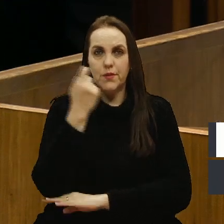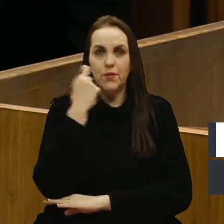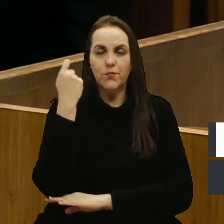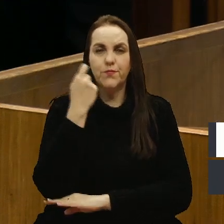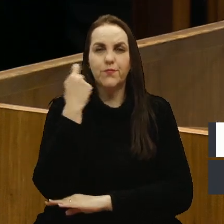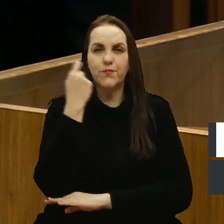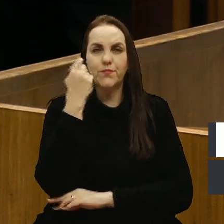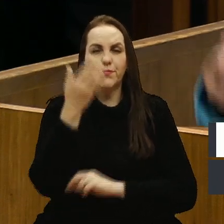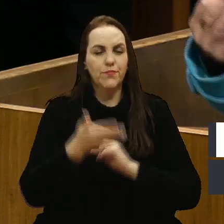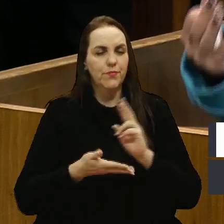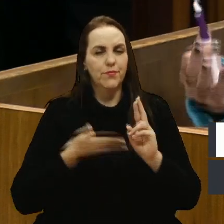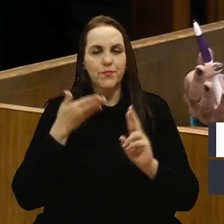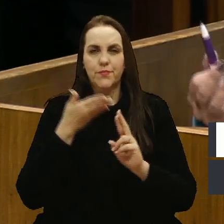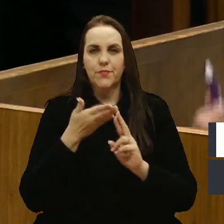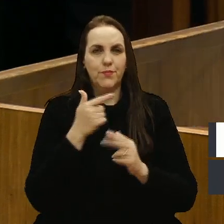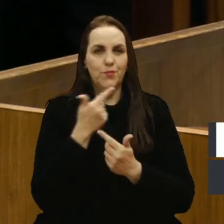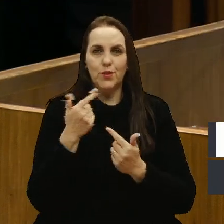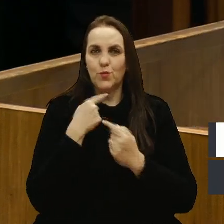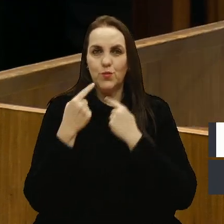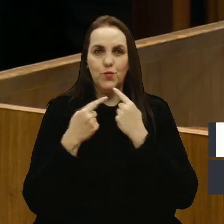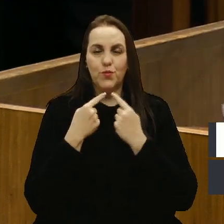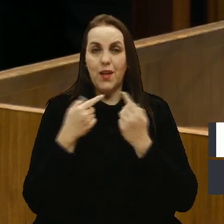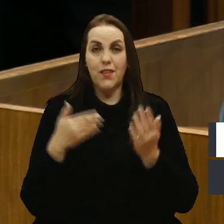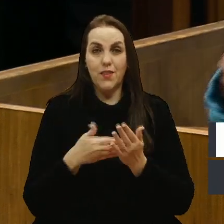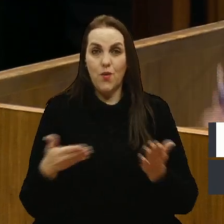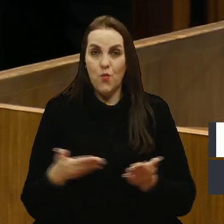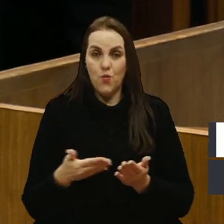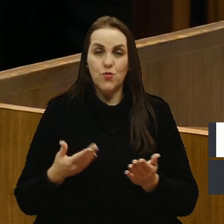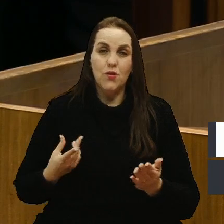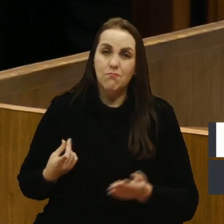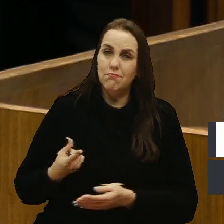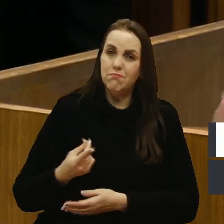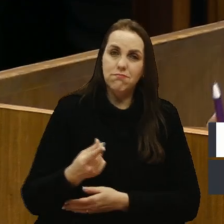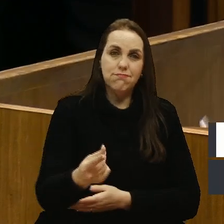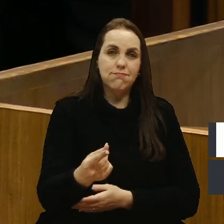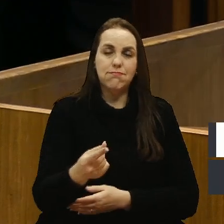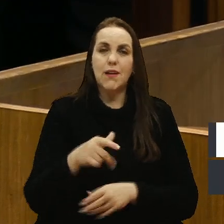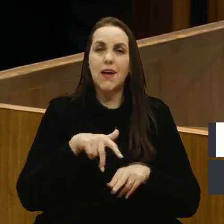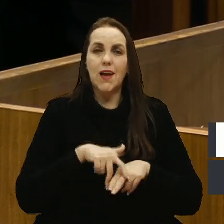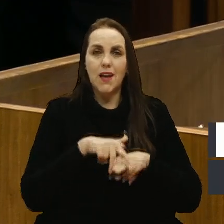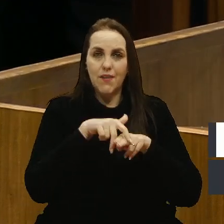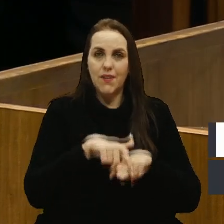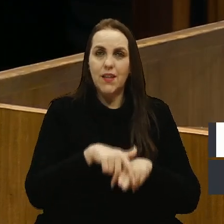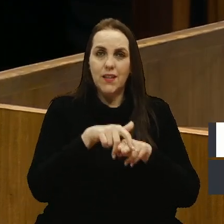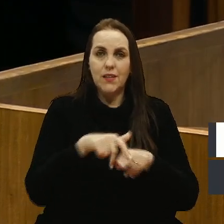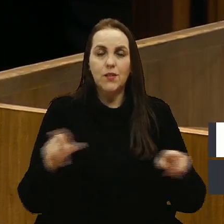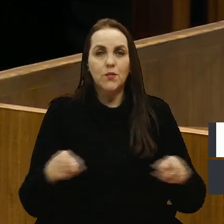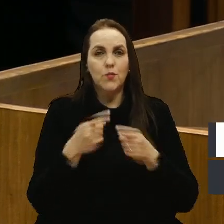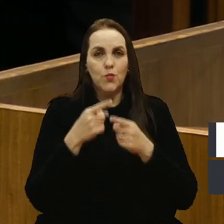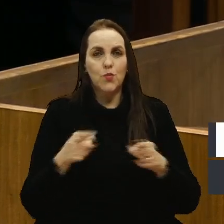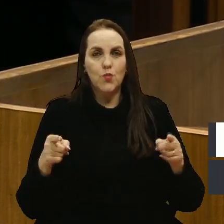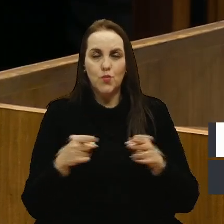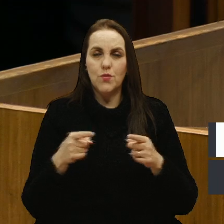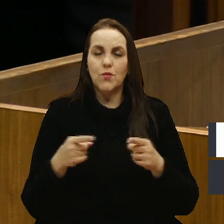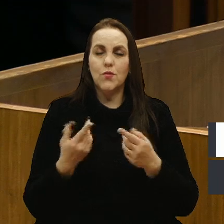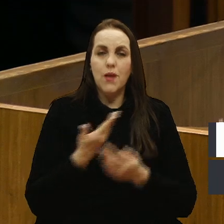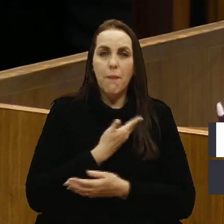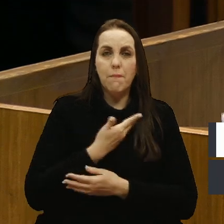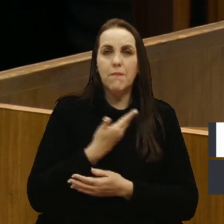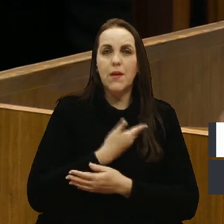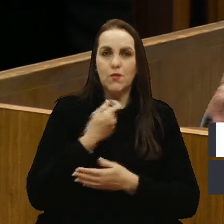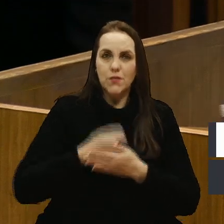dúvida nenhuma, até hoje e será eternamente para cavaleiros, para músicos, para os seus companheiros de lida. Uma pessoa que